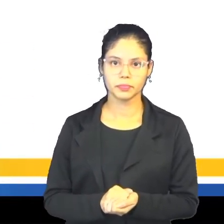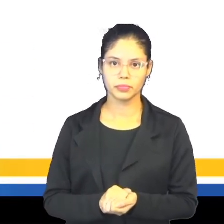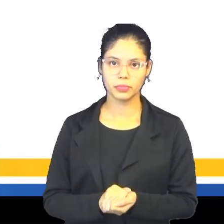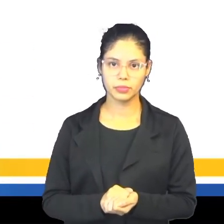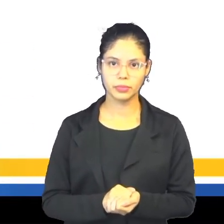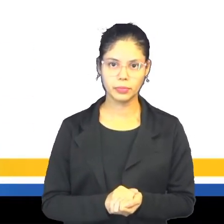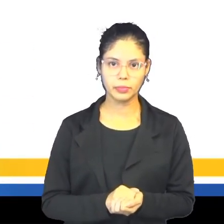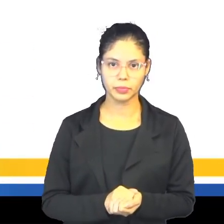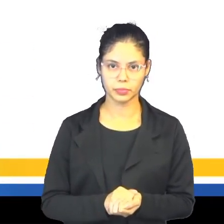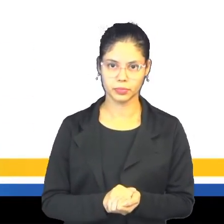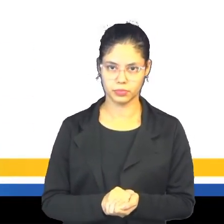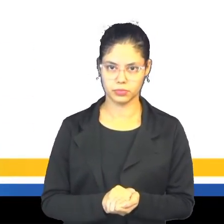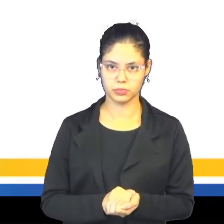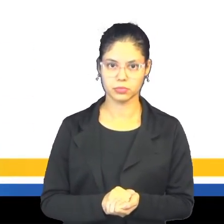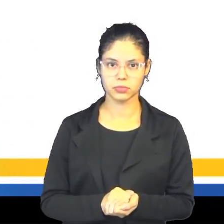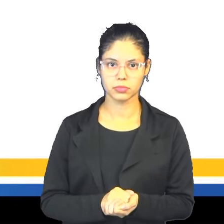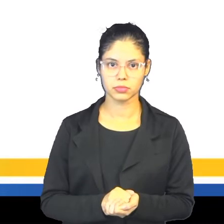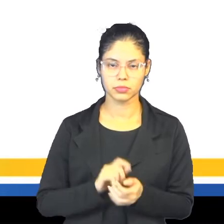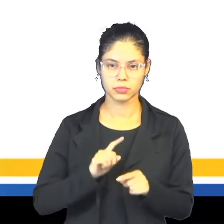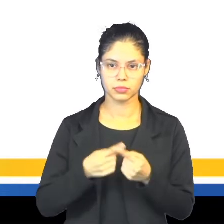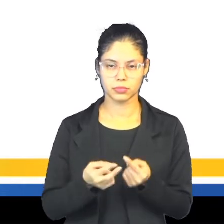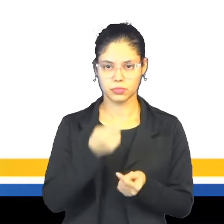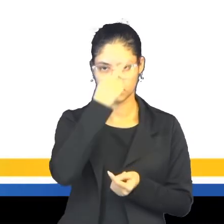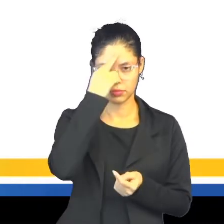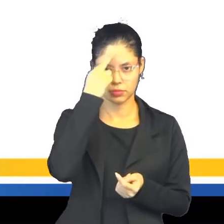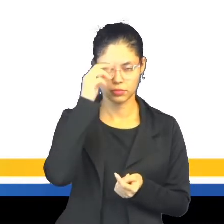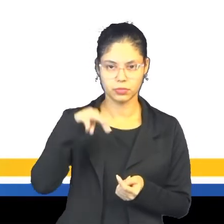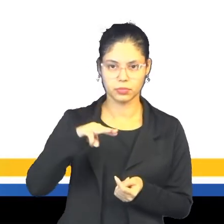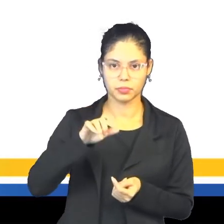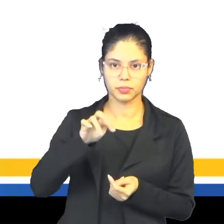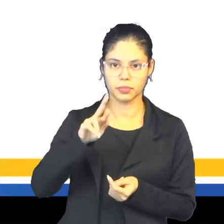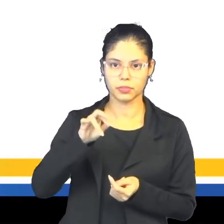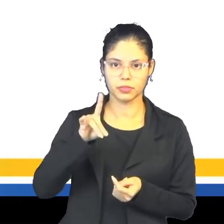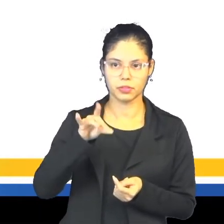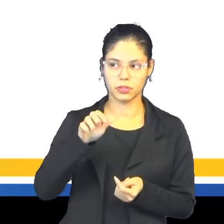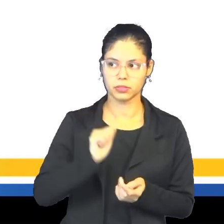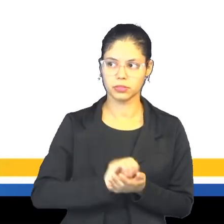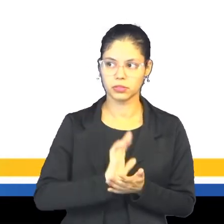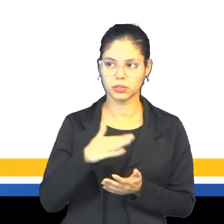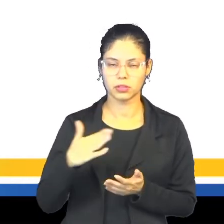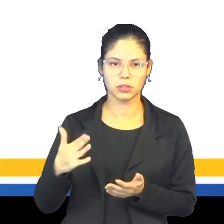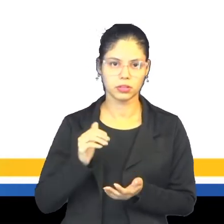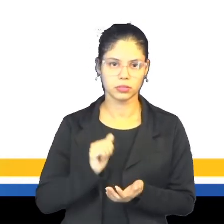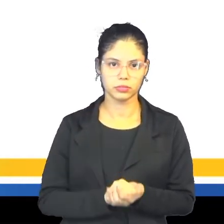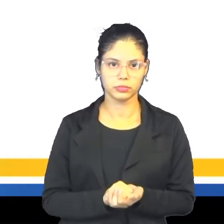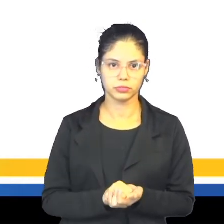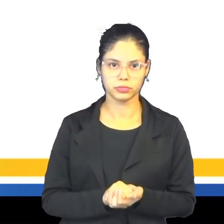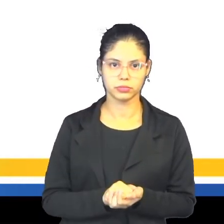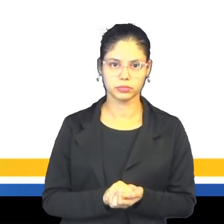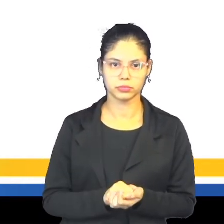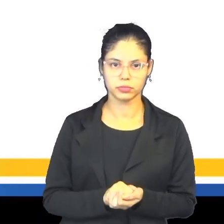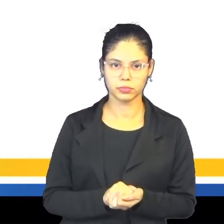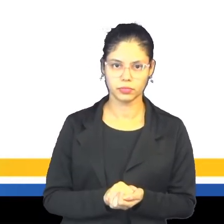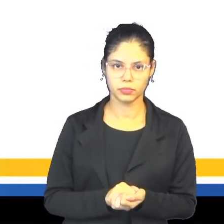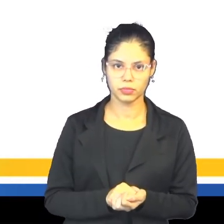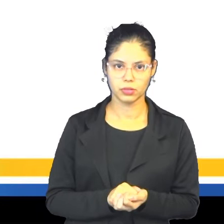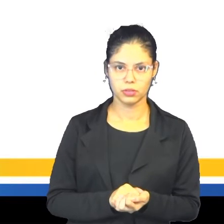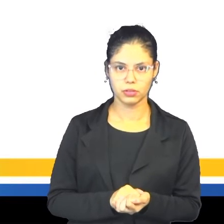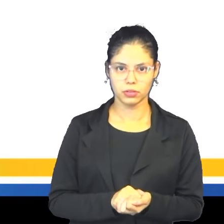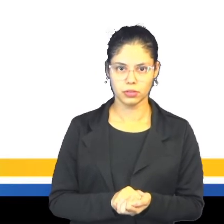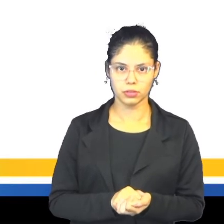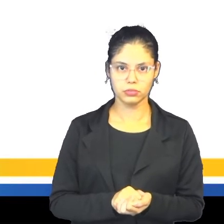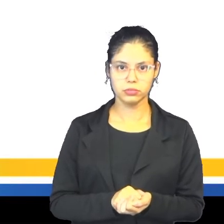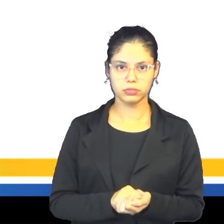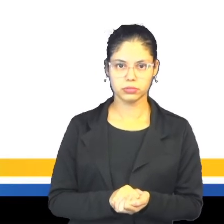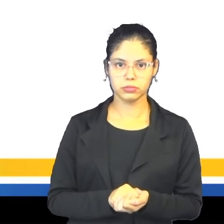Aqui, né? Mais uma historieta aí, uma tirinha da Mafalda. Quando vos eran chico,